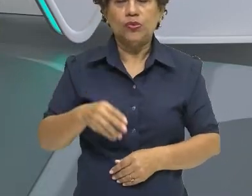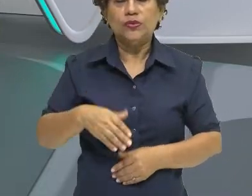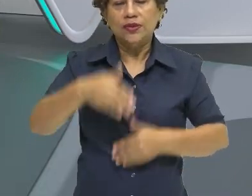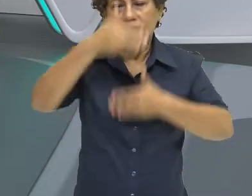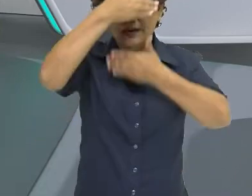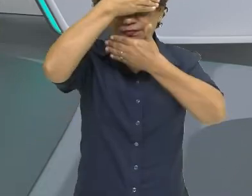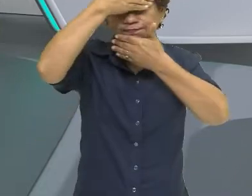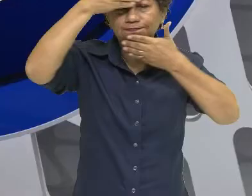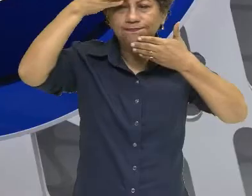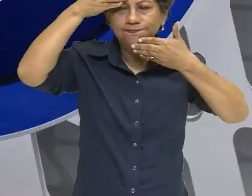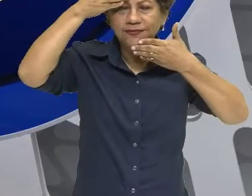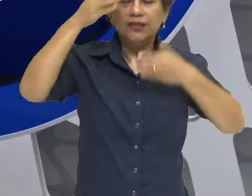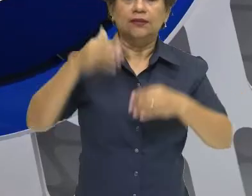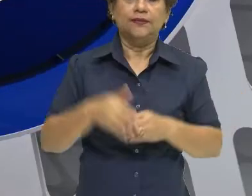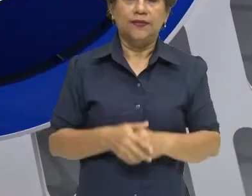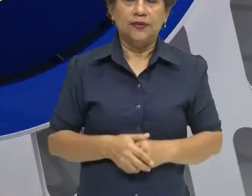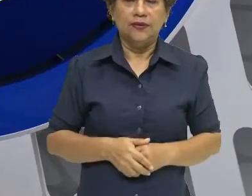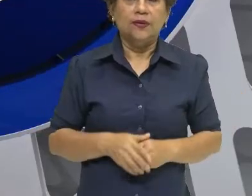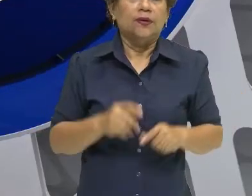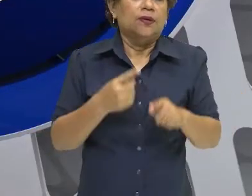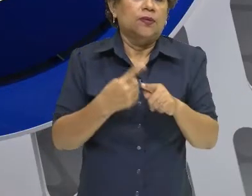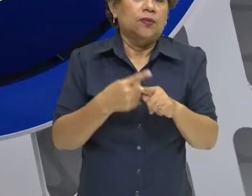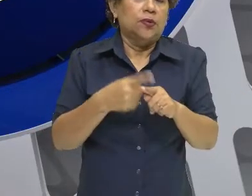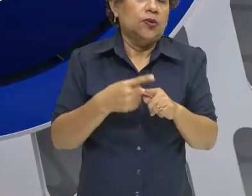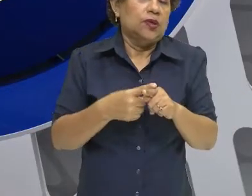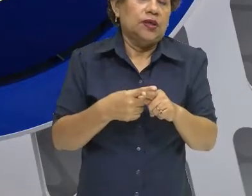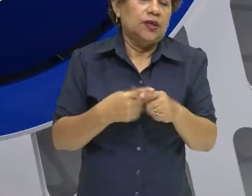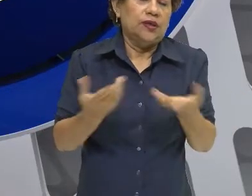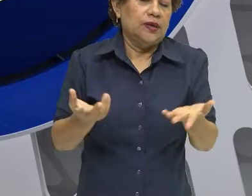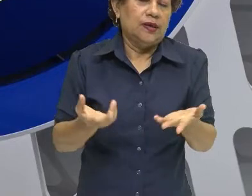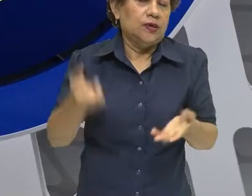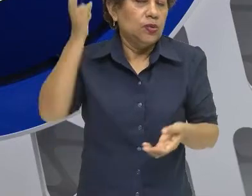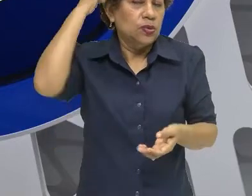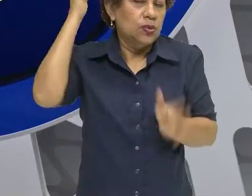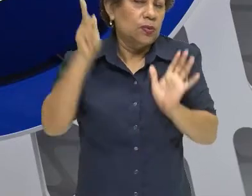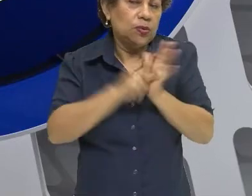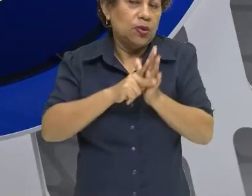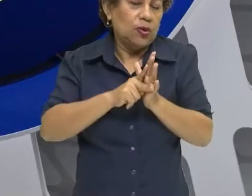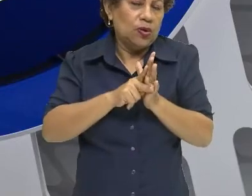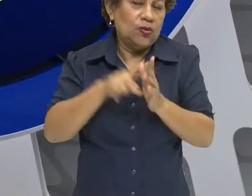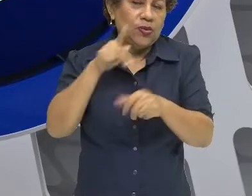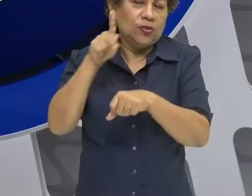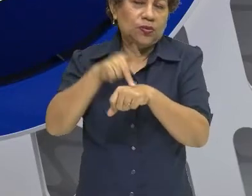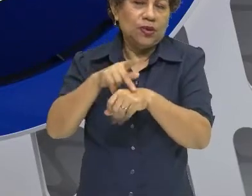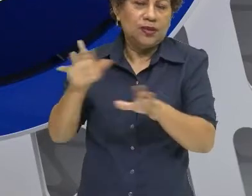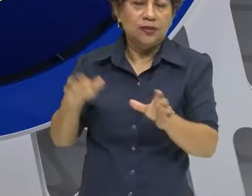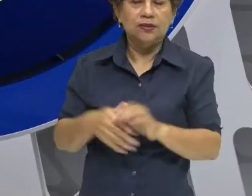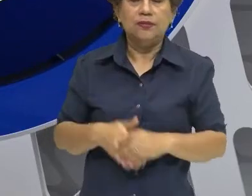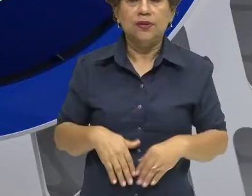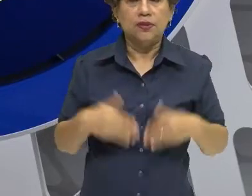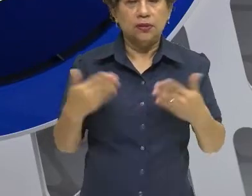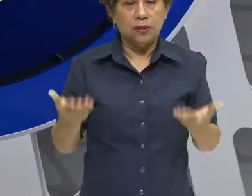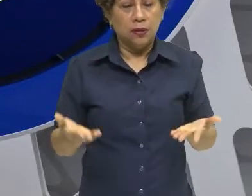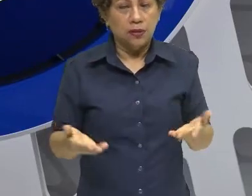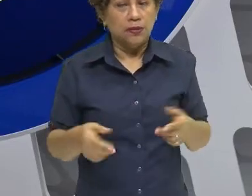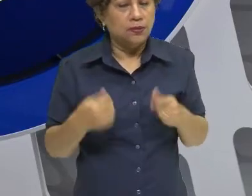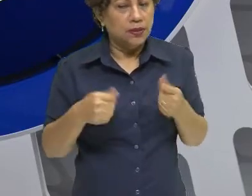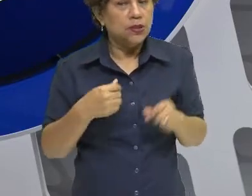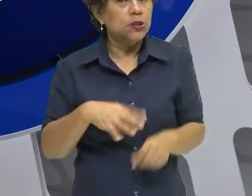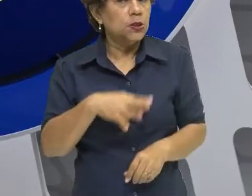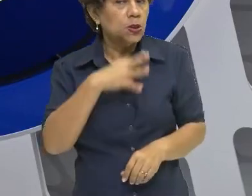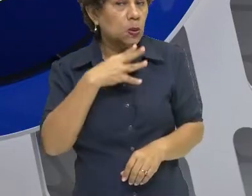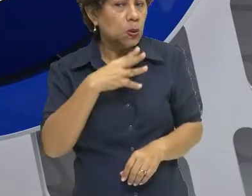uso essa vestimenta, na maioria das vezes, as pessoas utilizam sem conhecer o seu contexto, a gente está fazendo